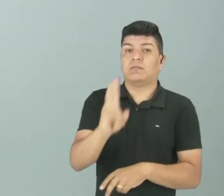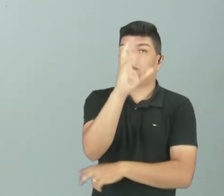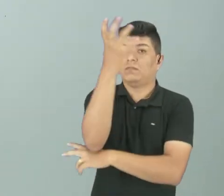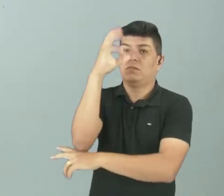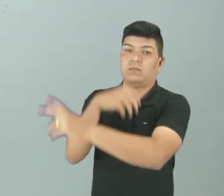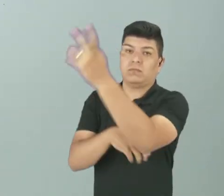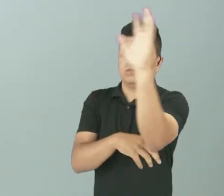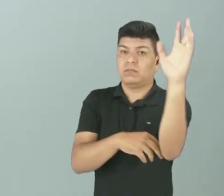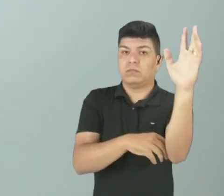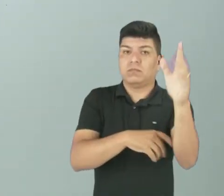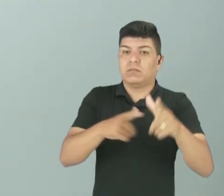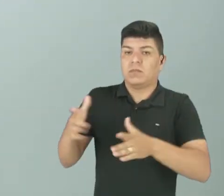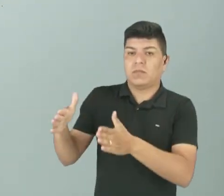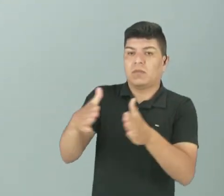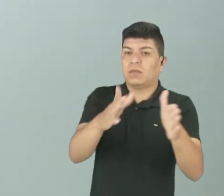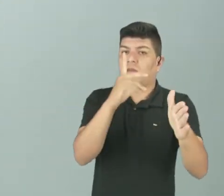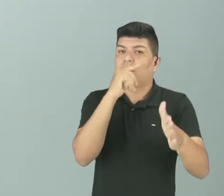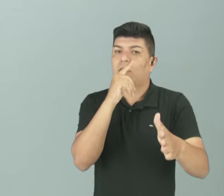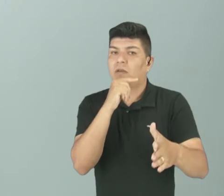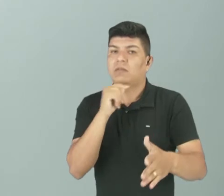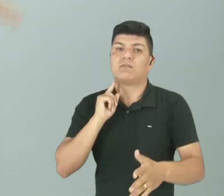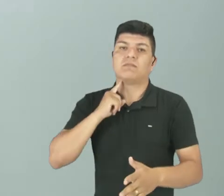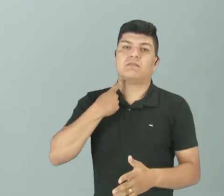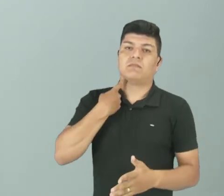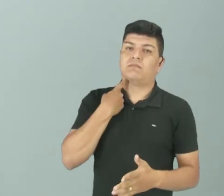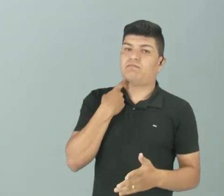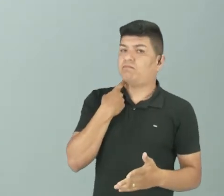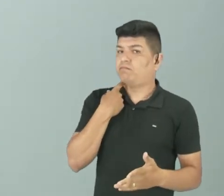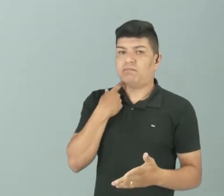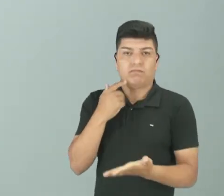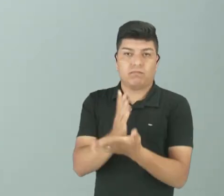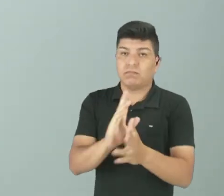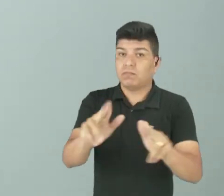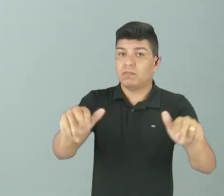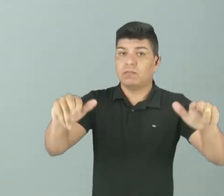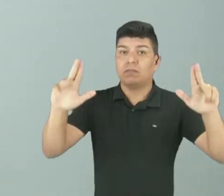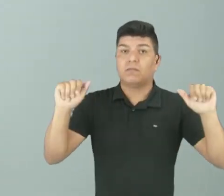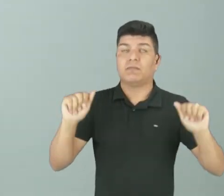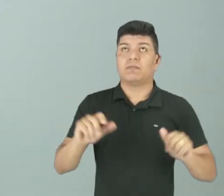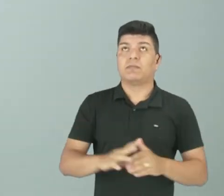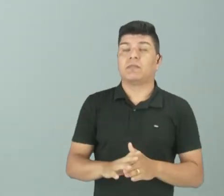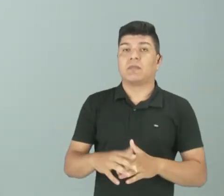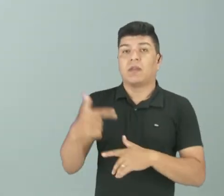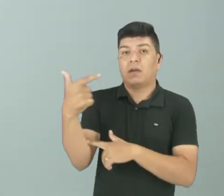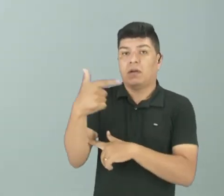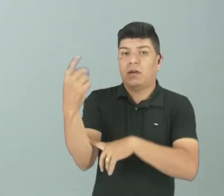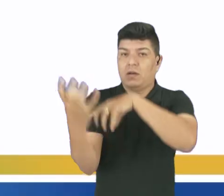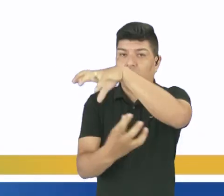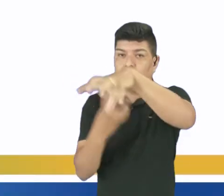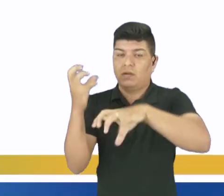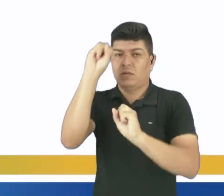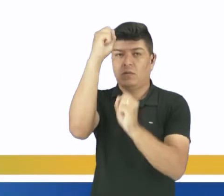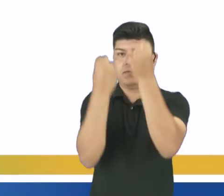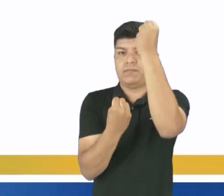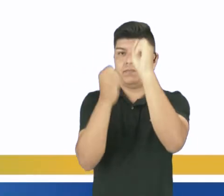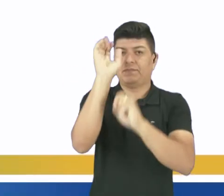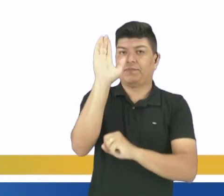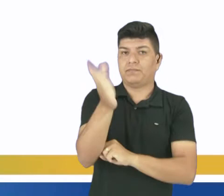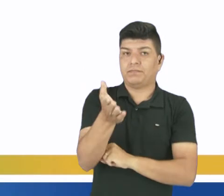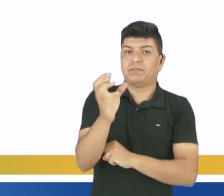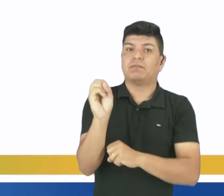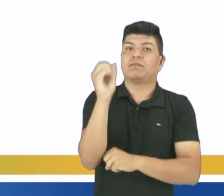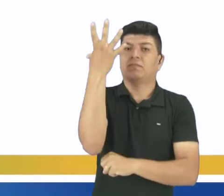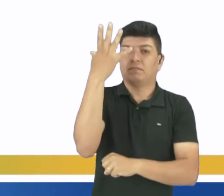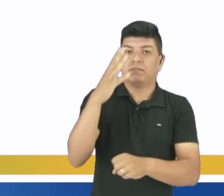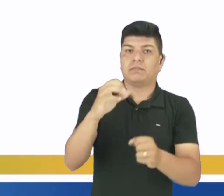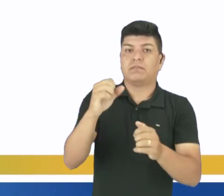ambientes poluídos, porque não consegue reagir e eliminar essa poluição. A segunda Revolução Industrial já